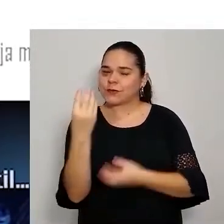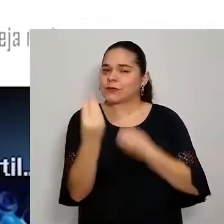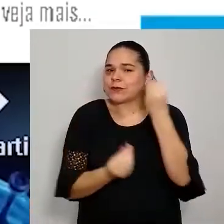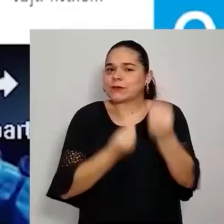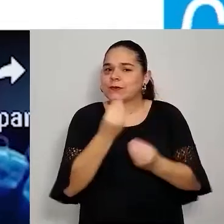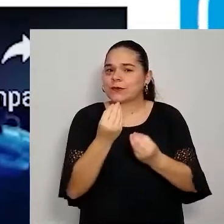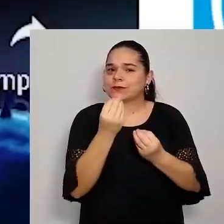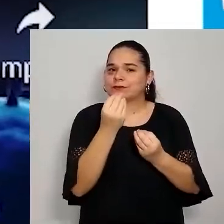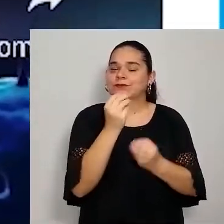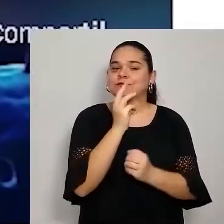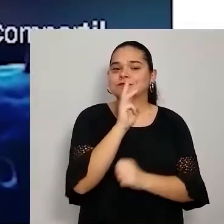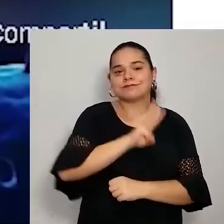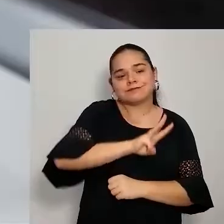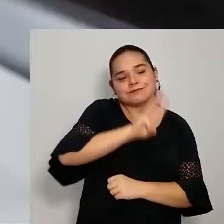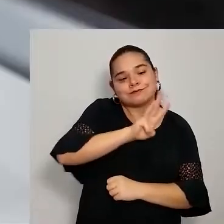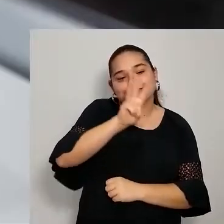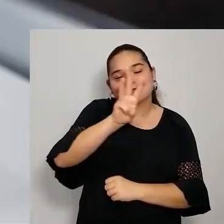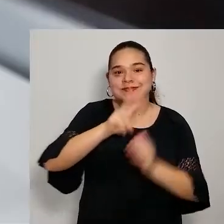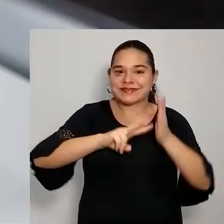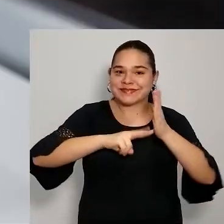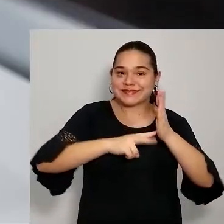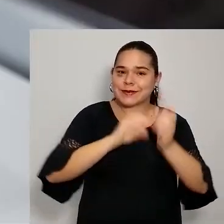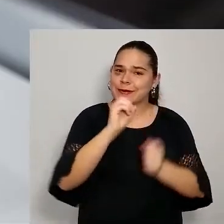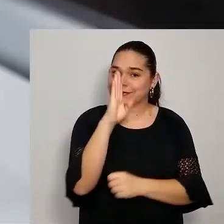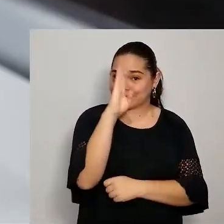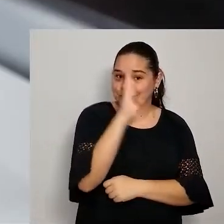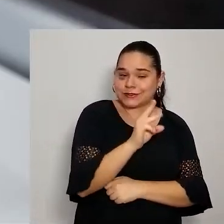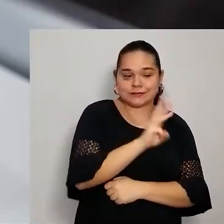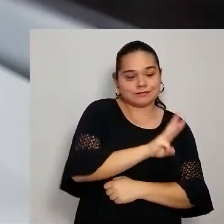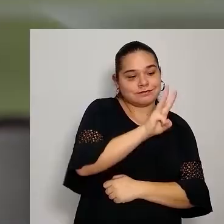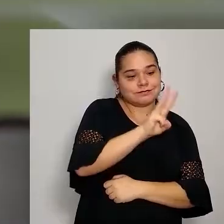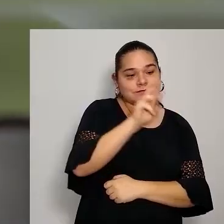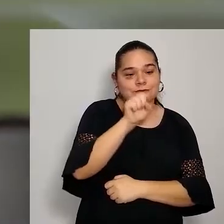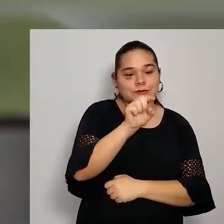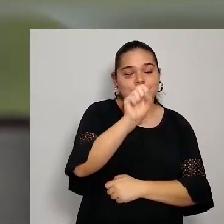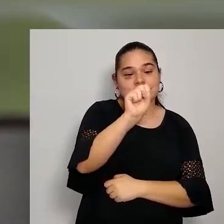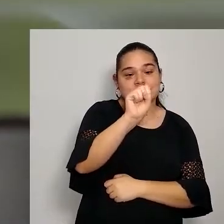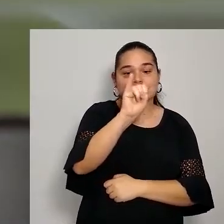pelo site do SMC ou diretamente pelo link